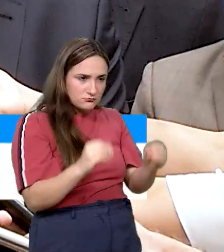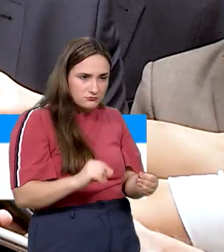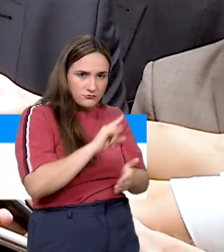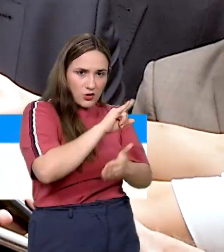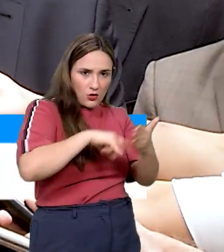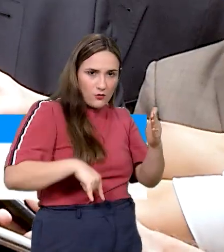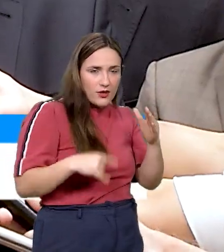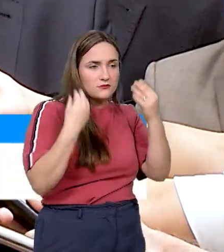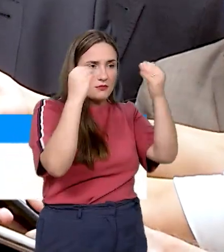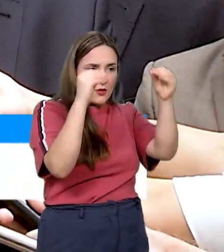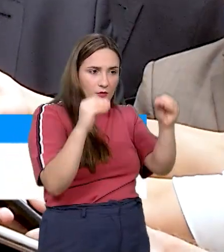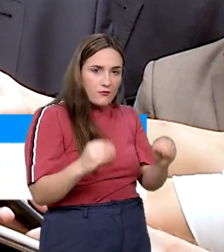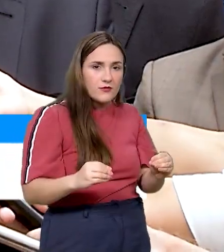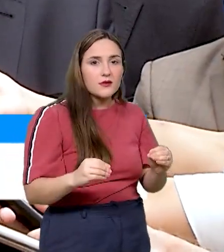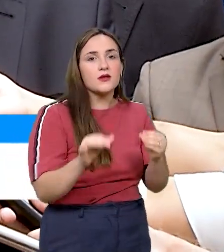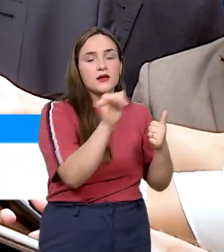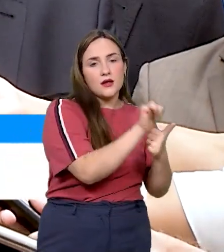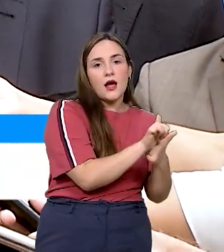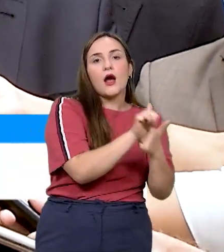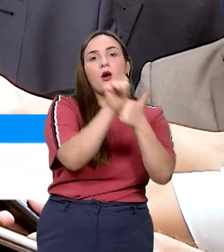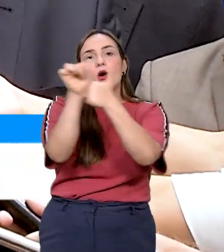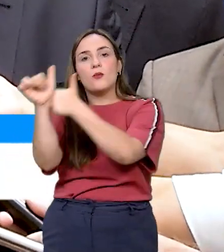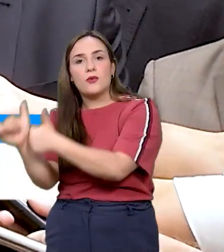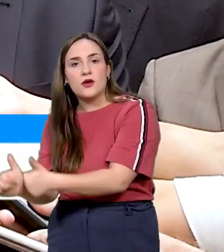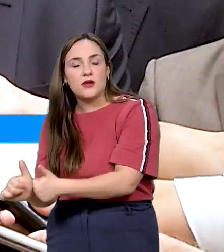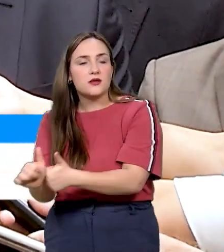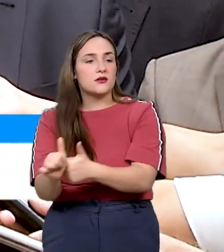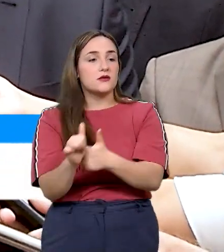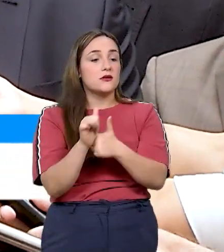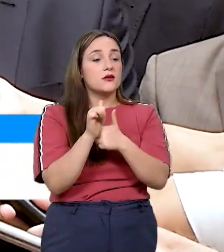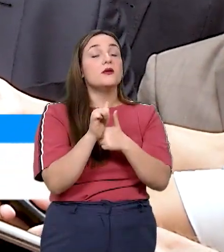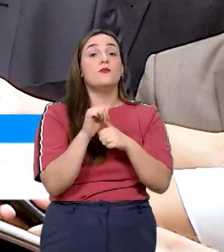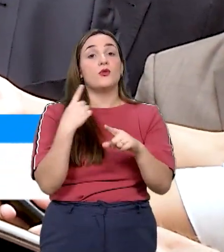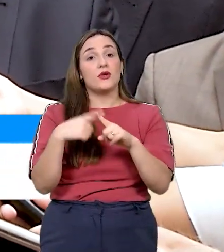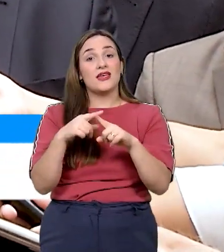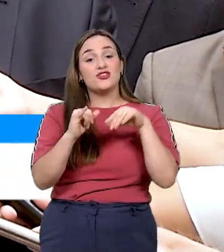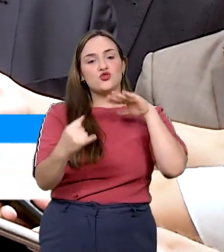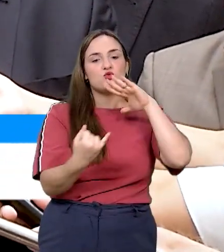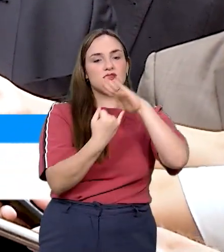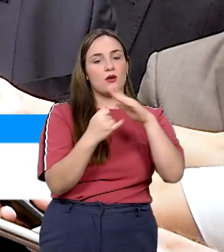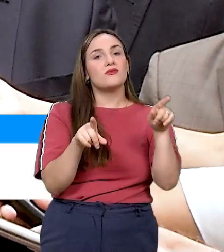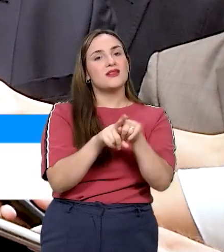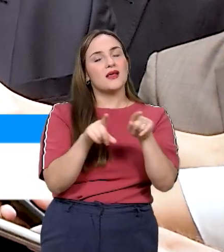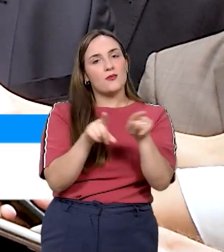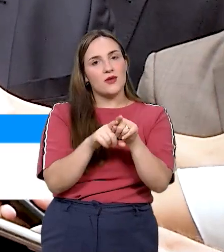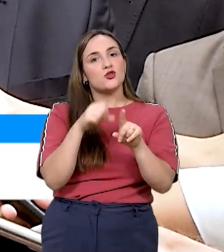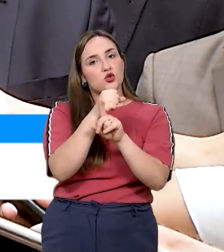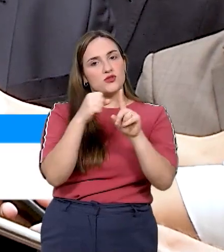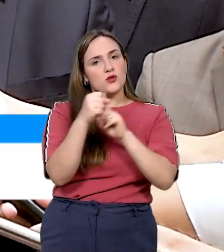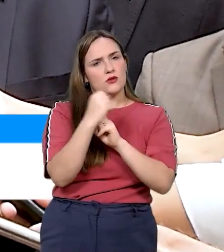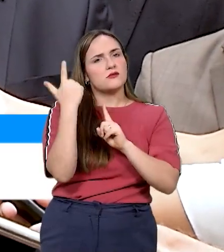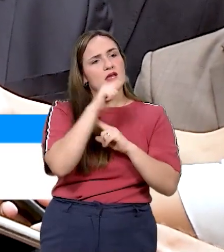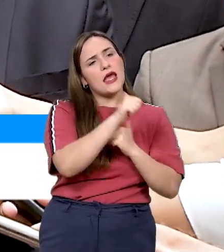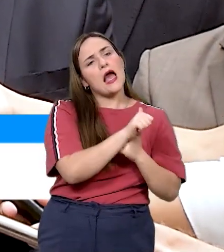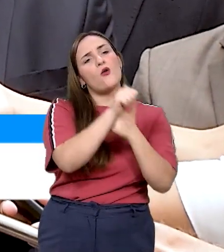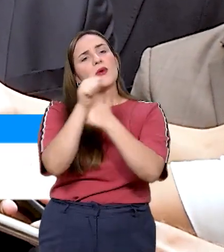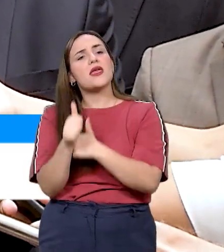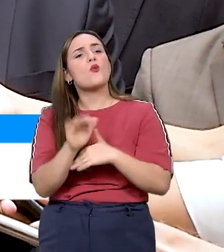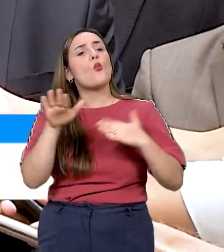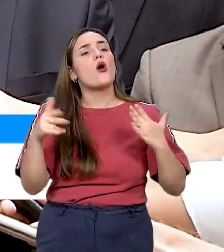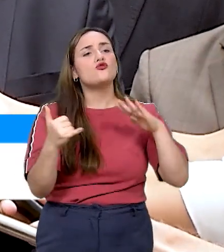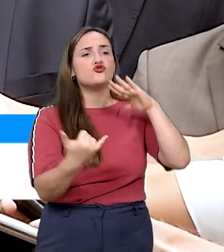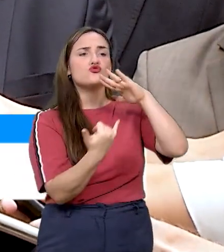do lançamento do processo de maneira virtual e do acompanhamento tanto da entidade que recebe o recurso quanto